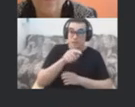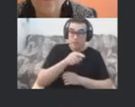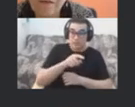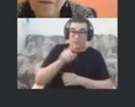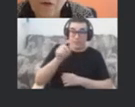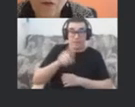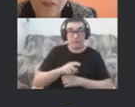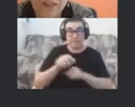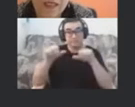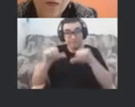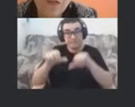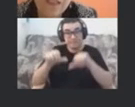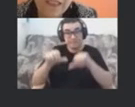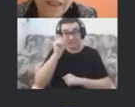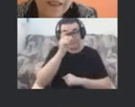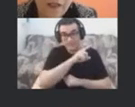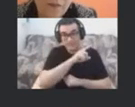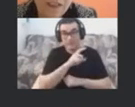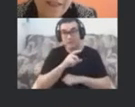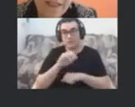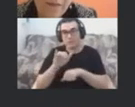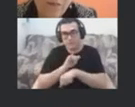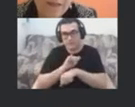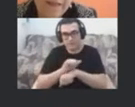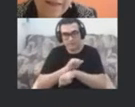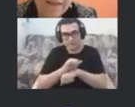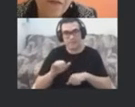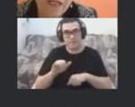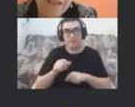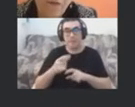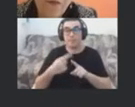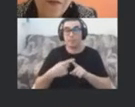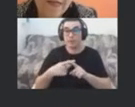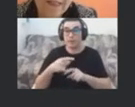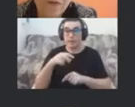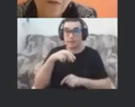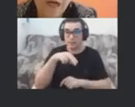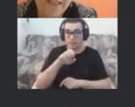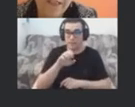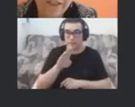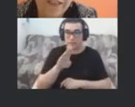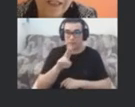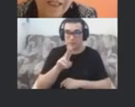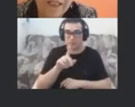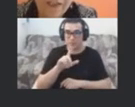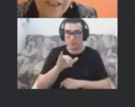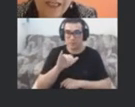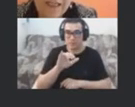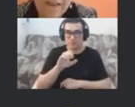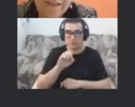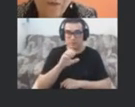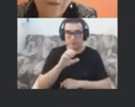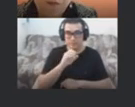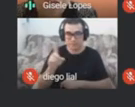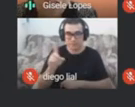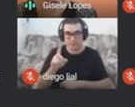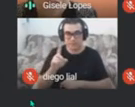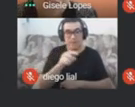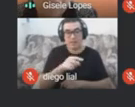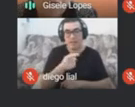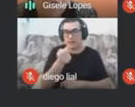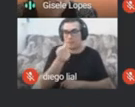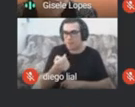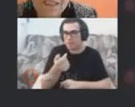de introdução da amostra. Por quê? Porque essa nebulização, ela tem uma eficiência muito baixa, de 3% a